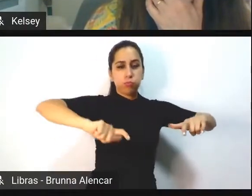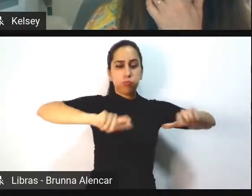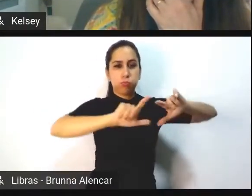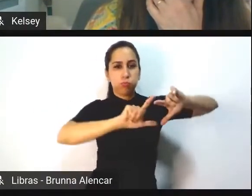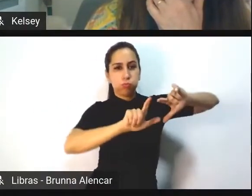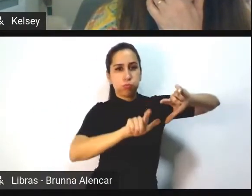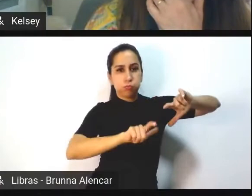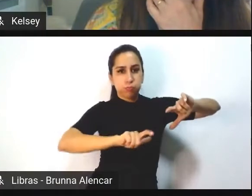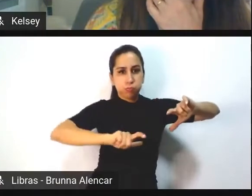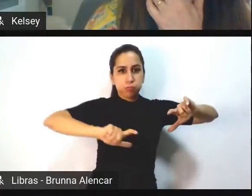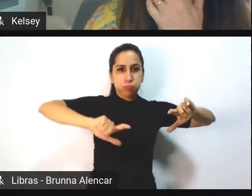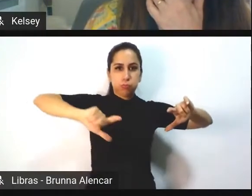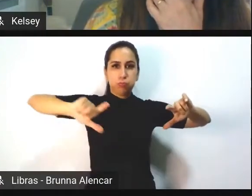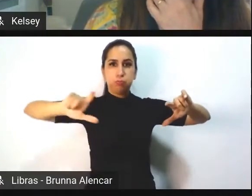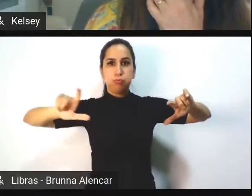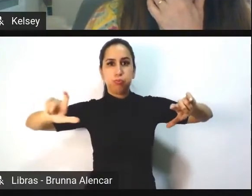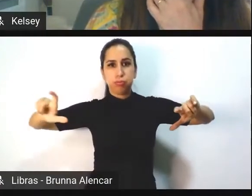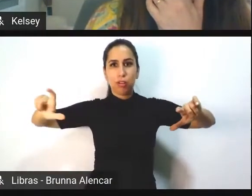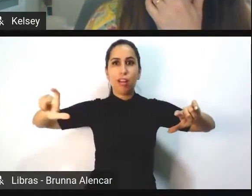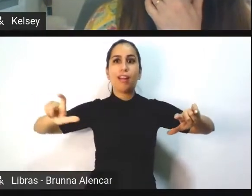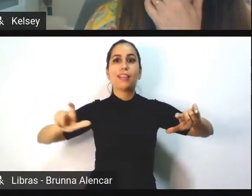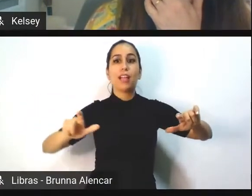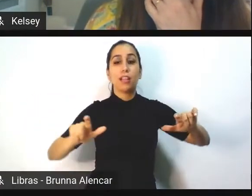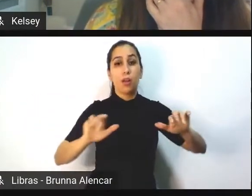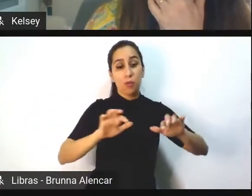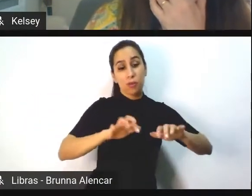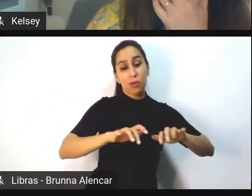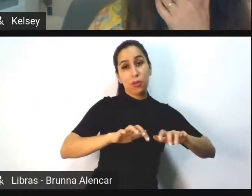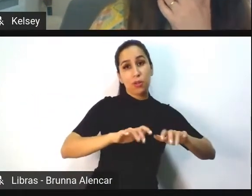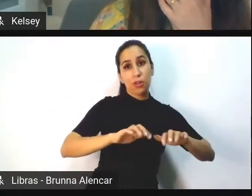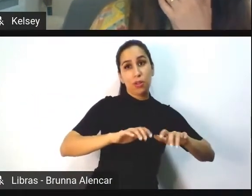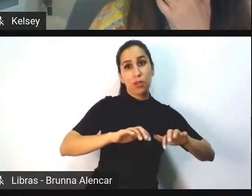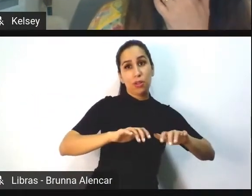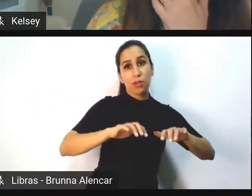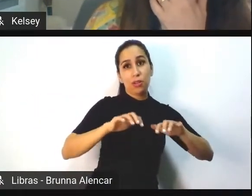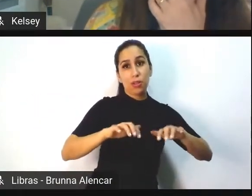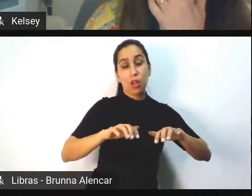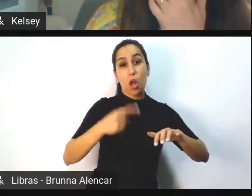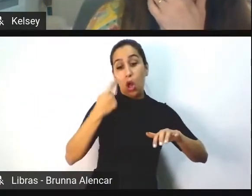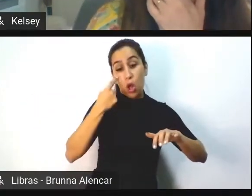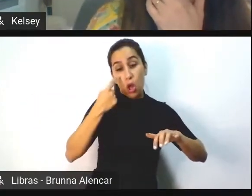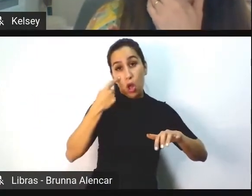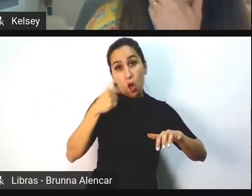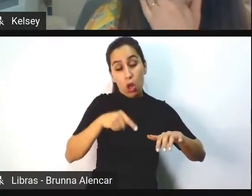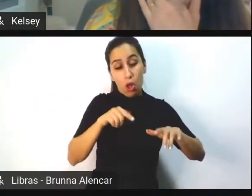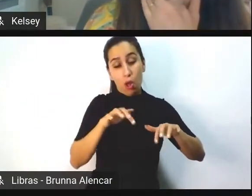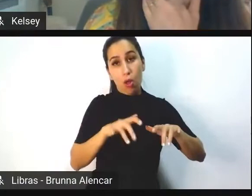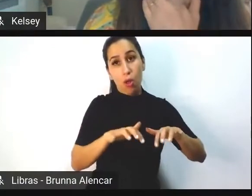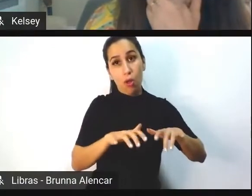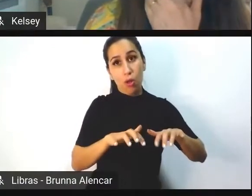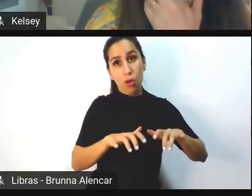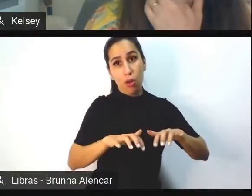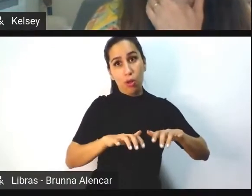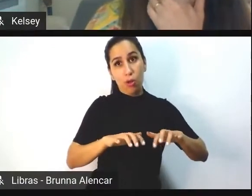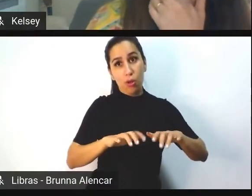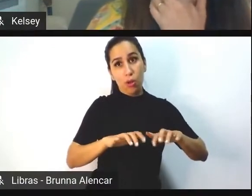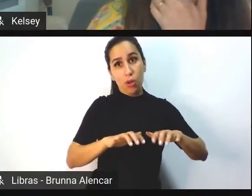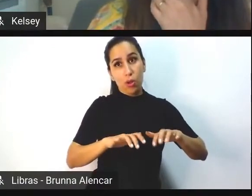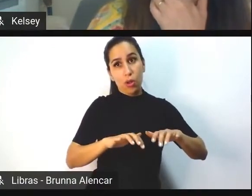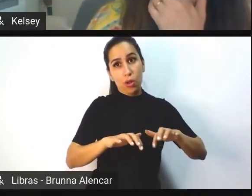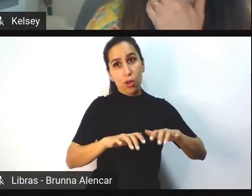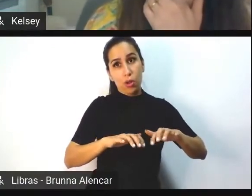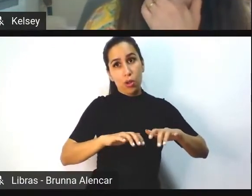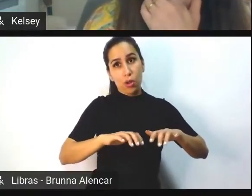essa rotação? Então, olha, quando eu coloco a minha mão, olha meu ângulo de punho, como ele fica neutro. Se o